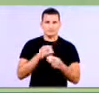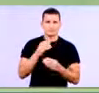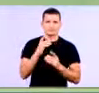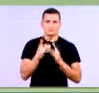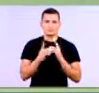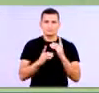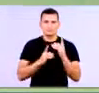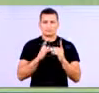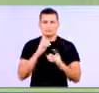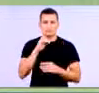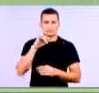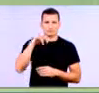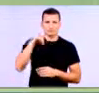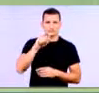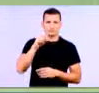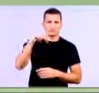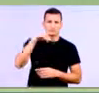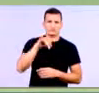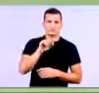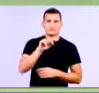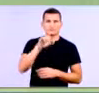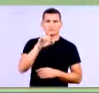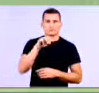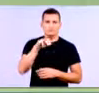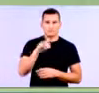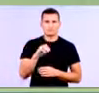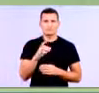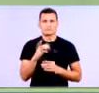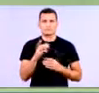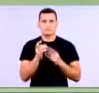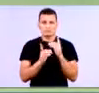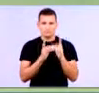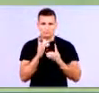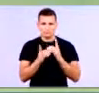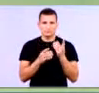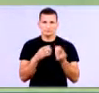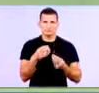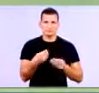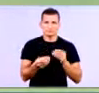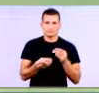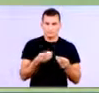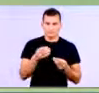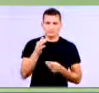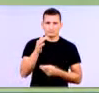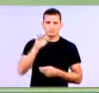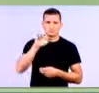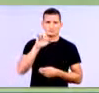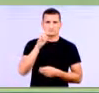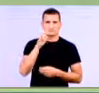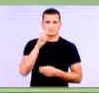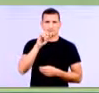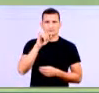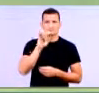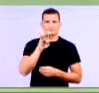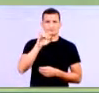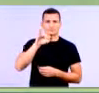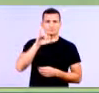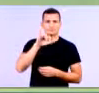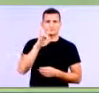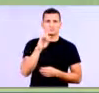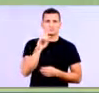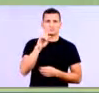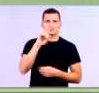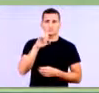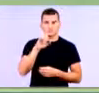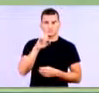e flexibilidade. Ou seja, quando você trabalha baseado, né, no que pode ter e o que não